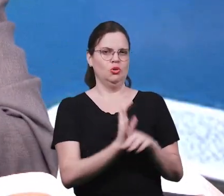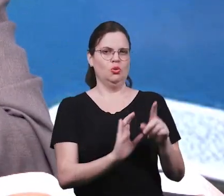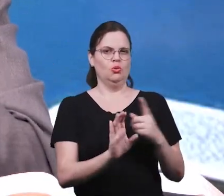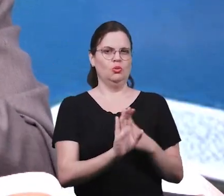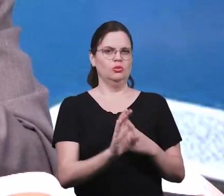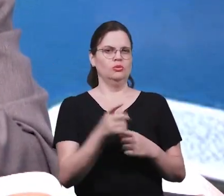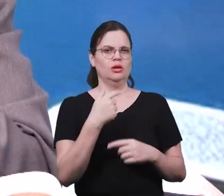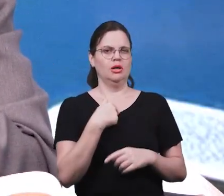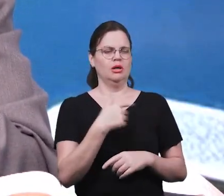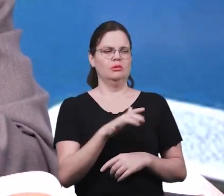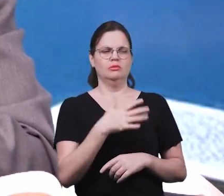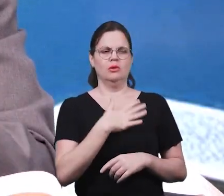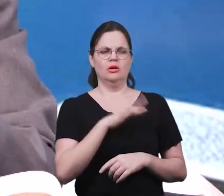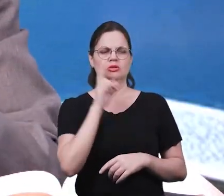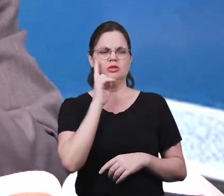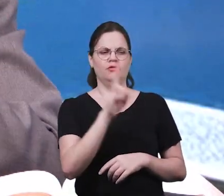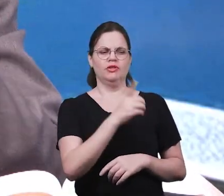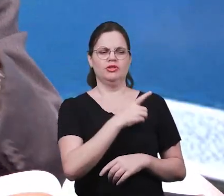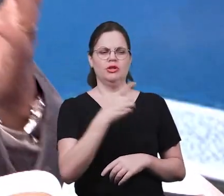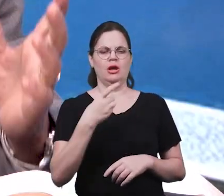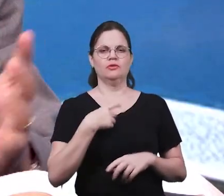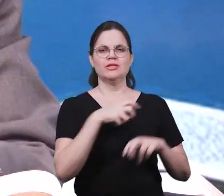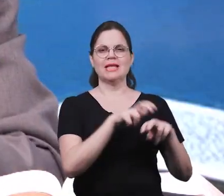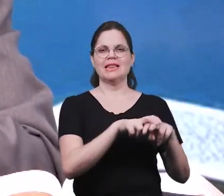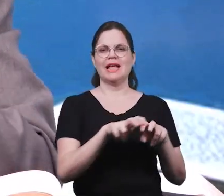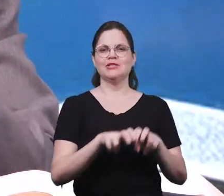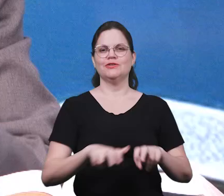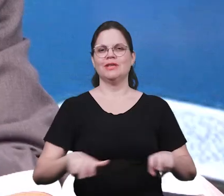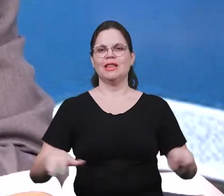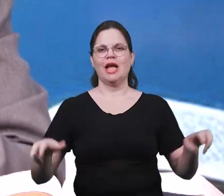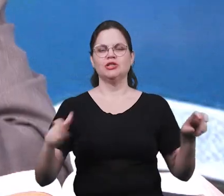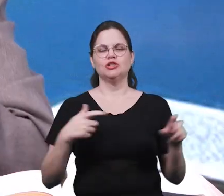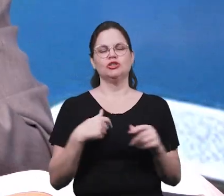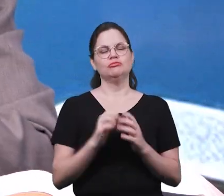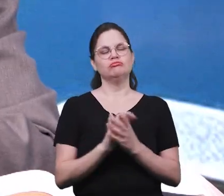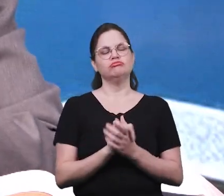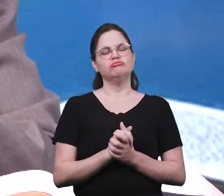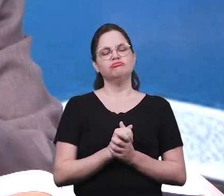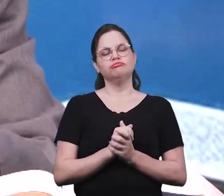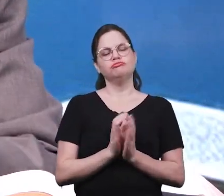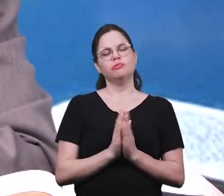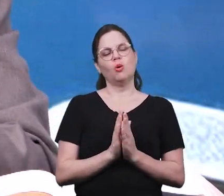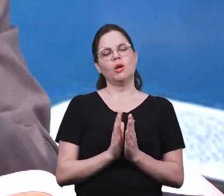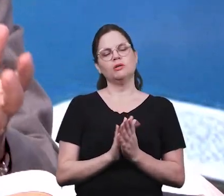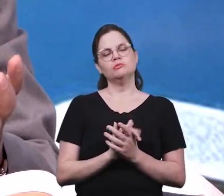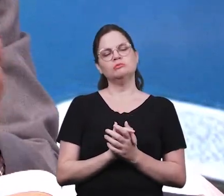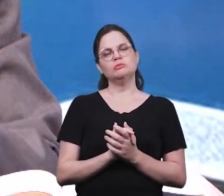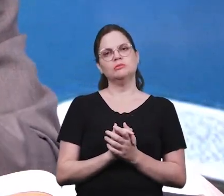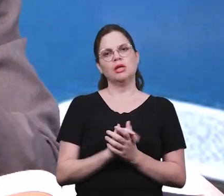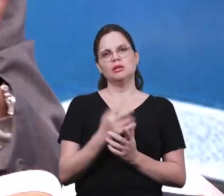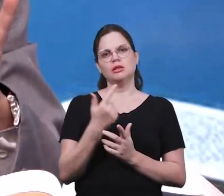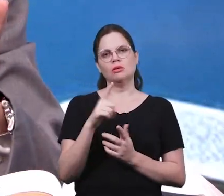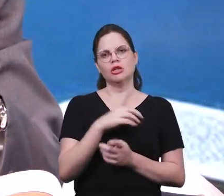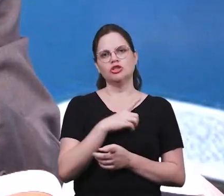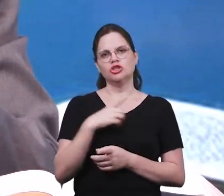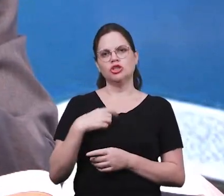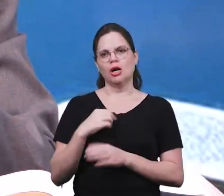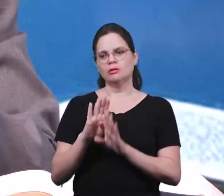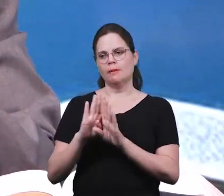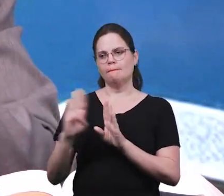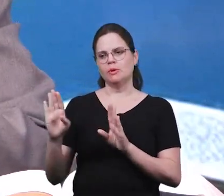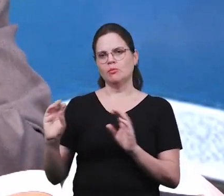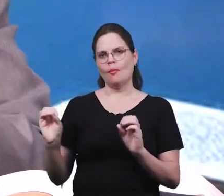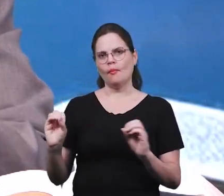de mão posta, orando, e todo mundo chegando, e não ter um diácono ali para atender a porta, nenhum lá no portão, nunca gostei